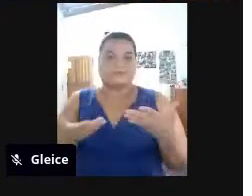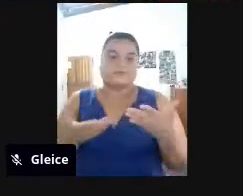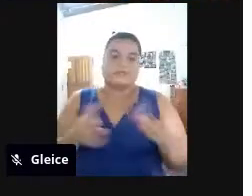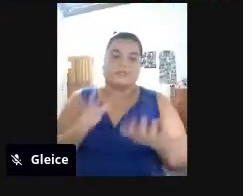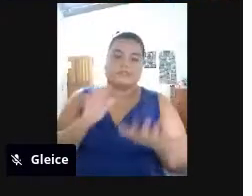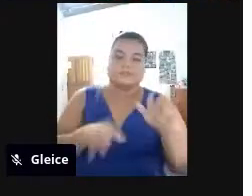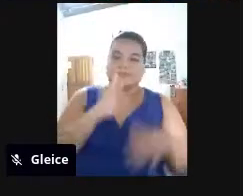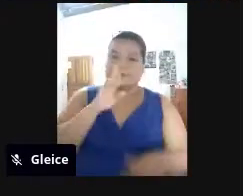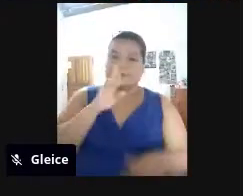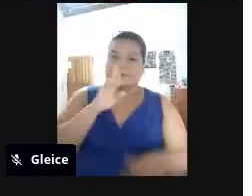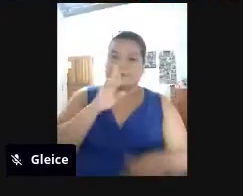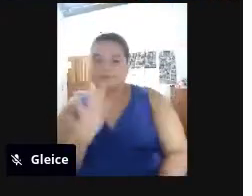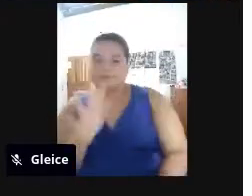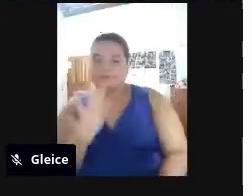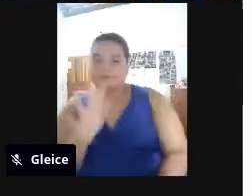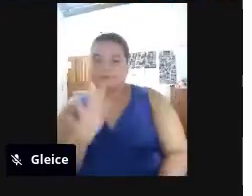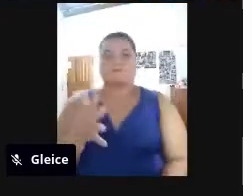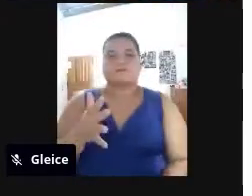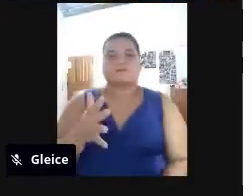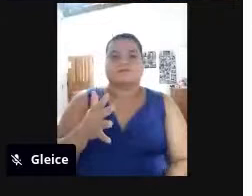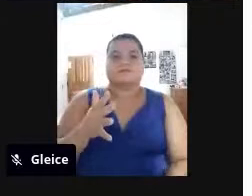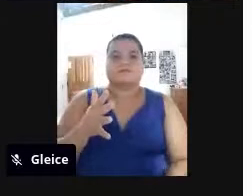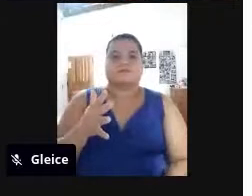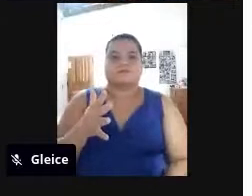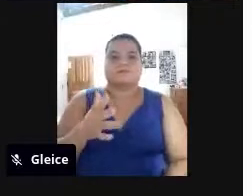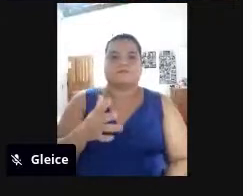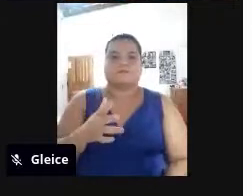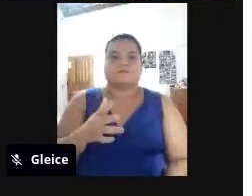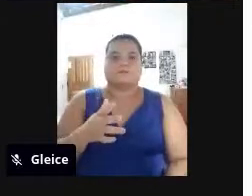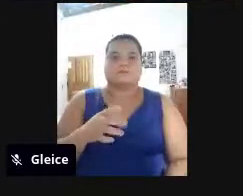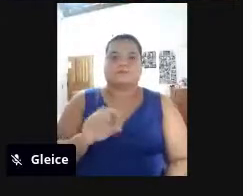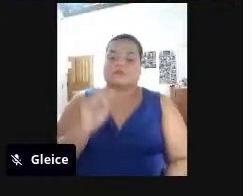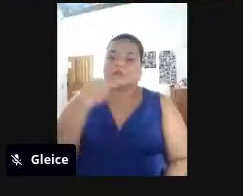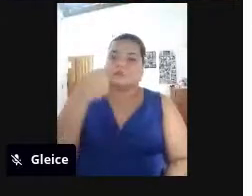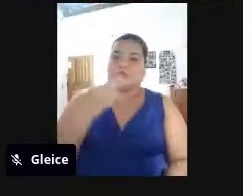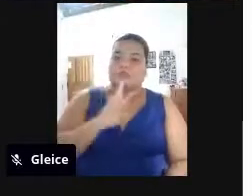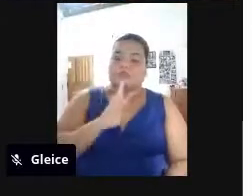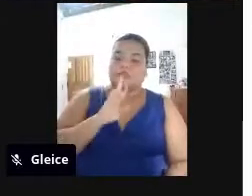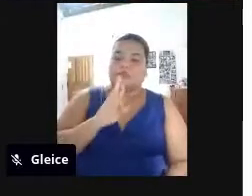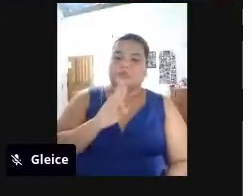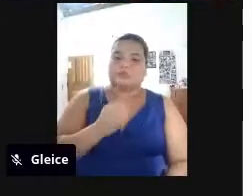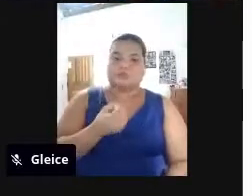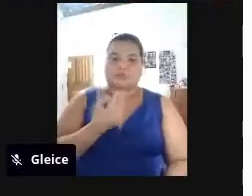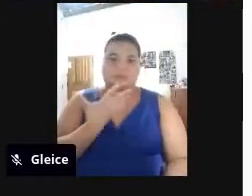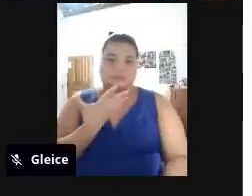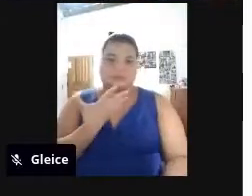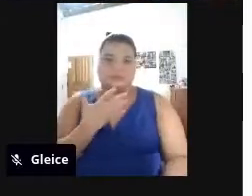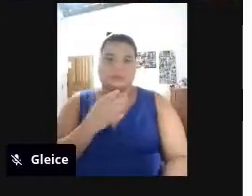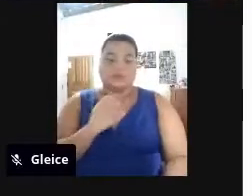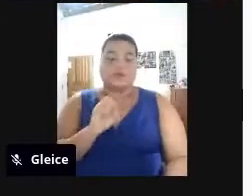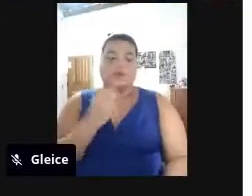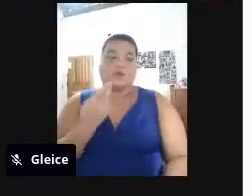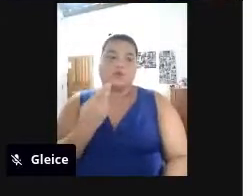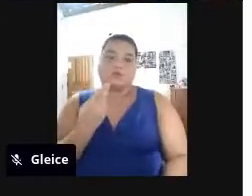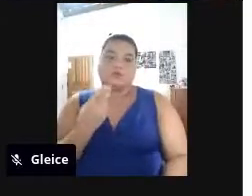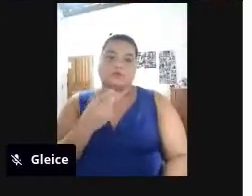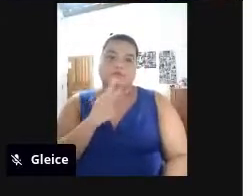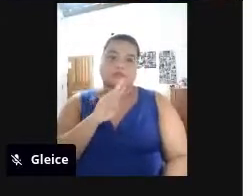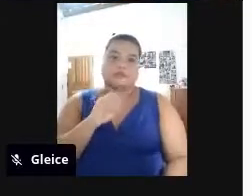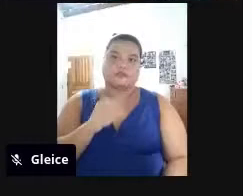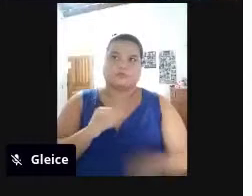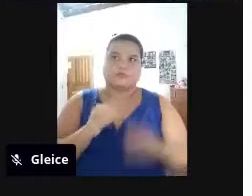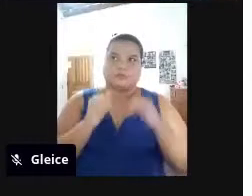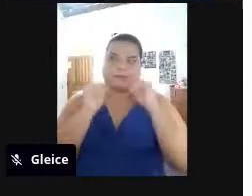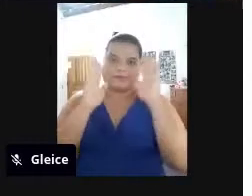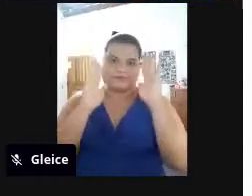subótima. Dentro dessa faixa, tem uma resposta ótima, acima, desnecessária. Estou